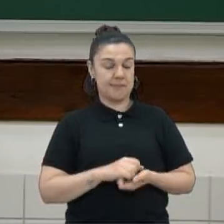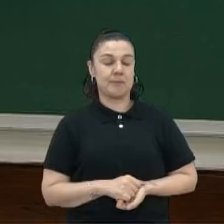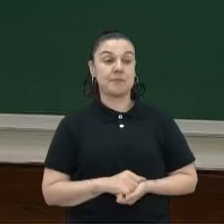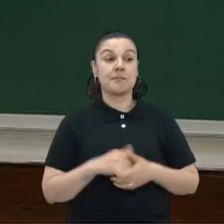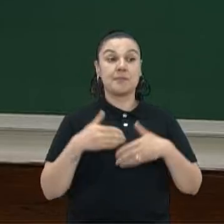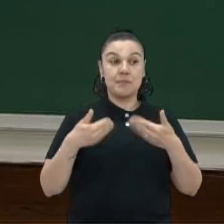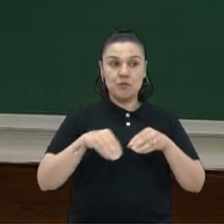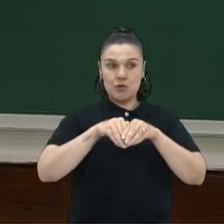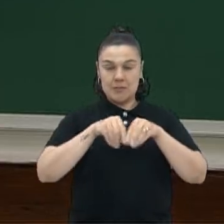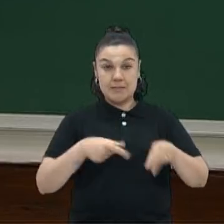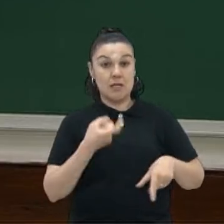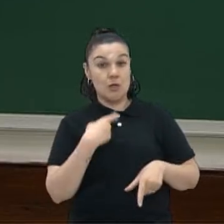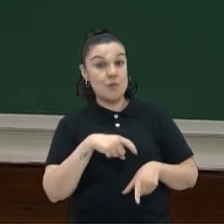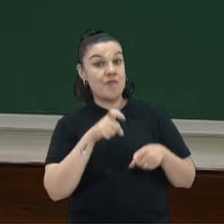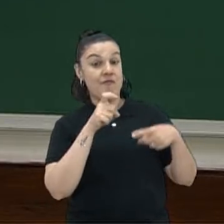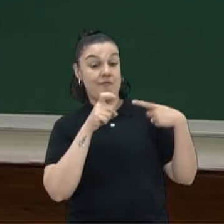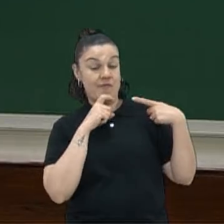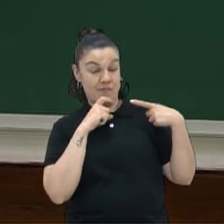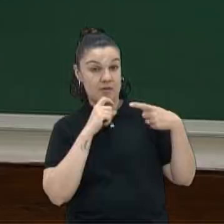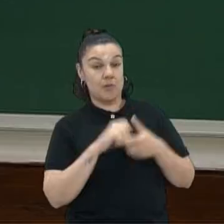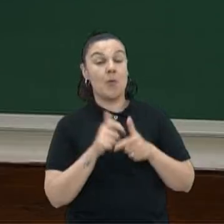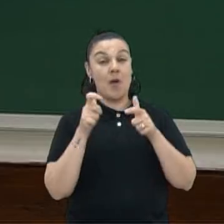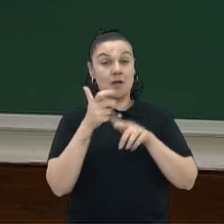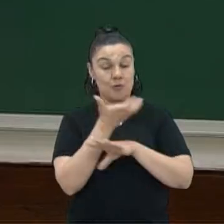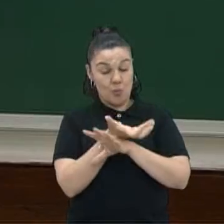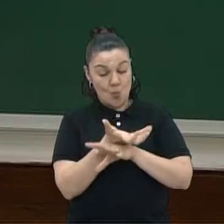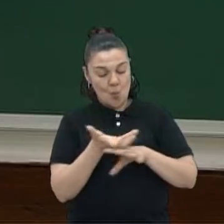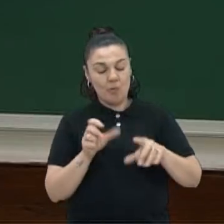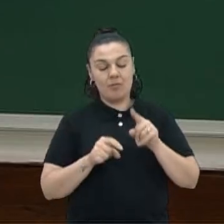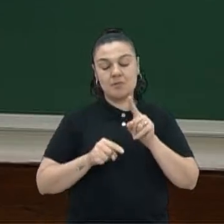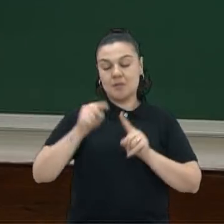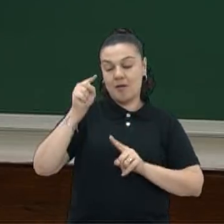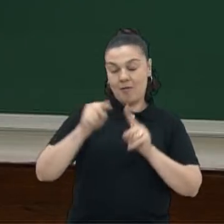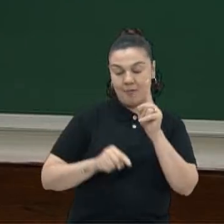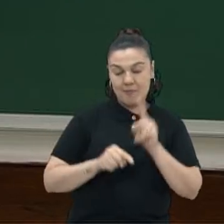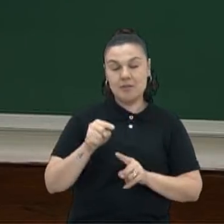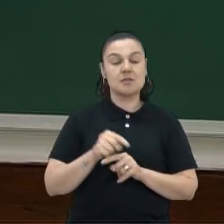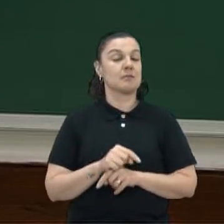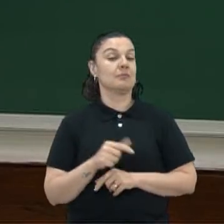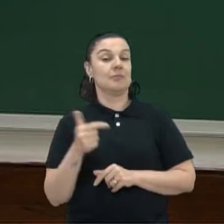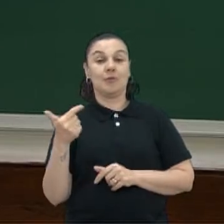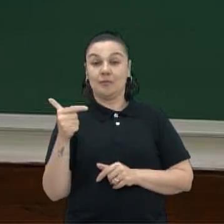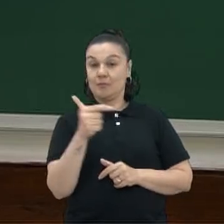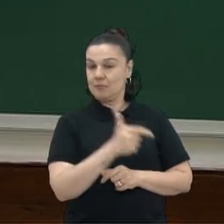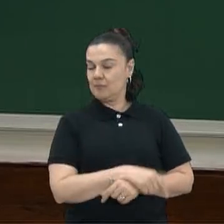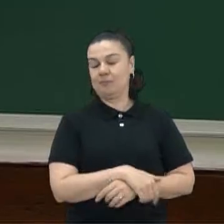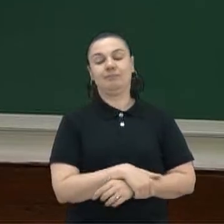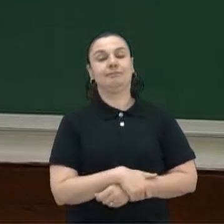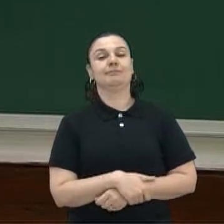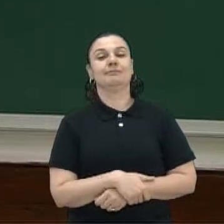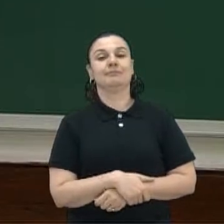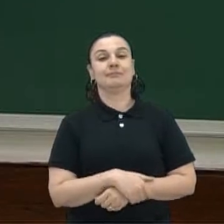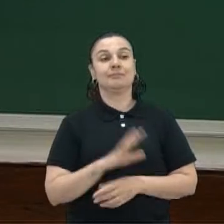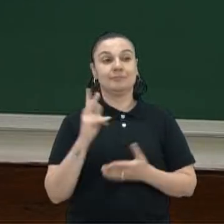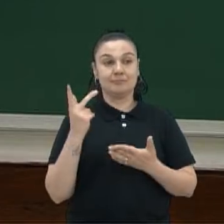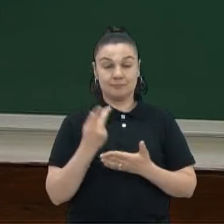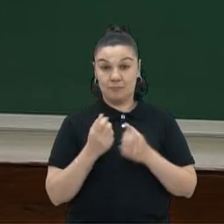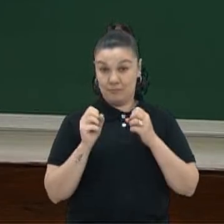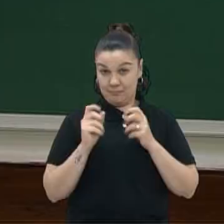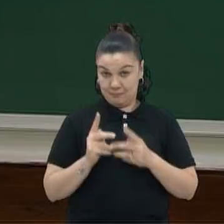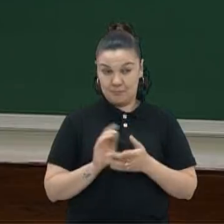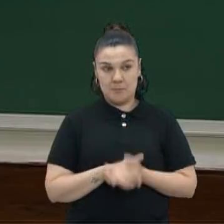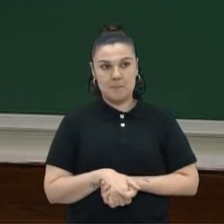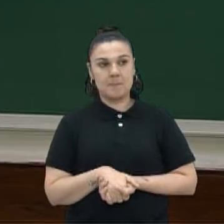Em desertos frios, essa variação de temperatura entre os dias e as noites não vai acontecer com tanta